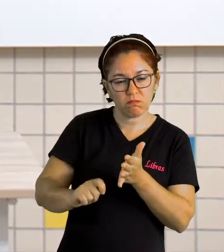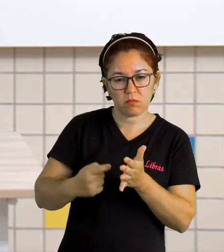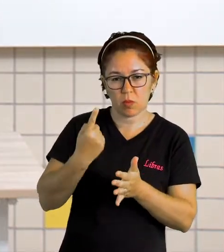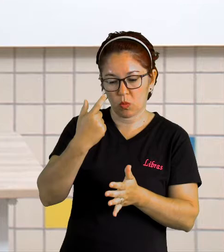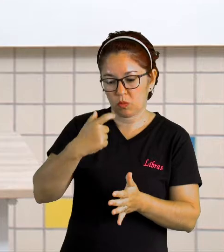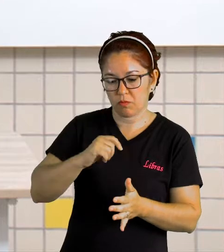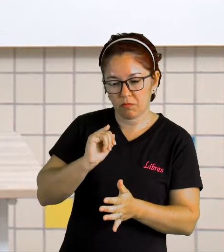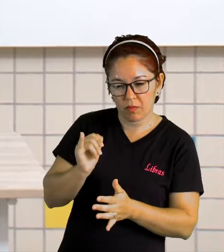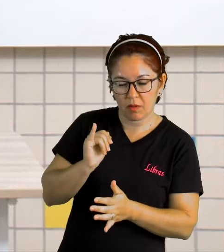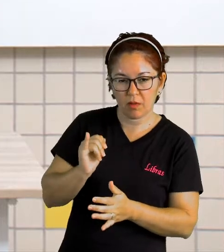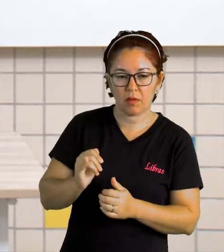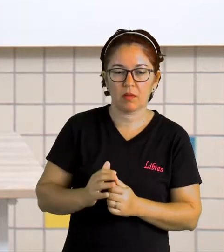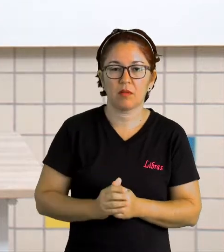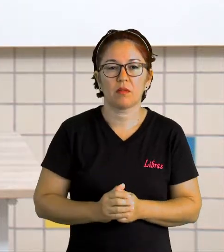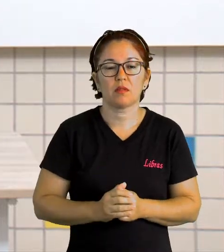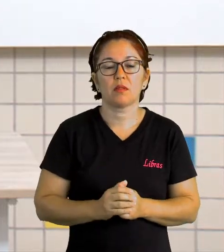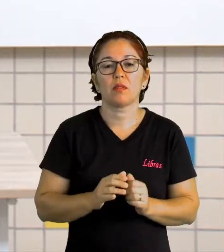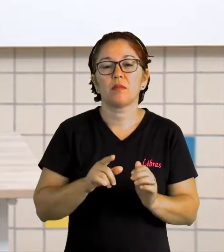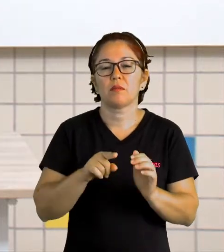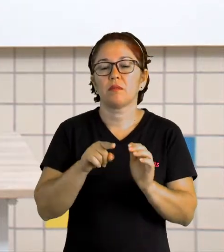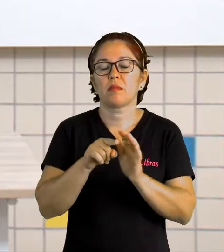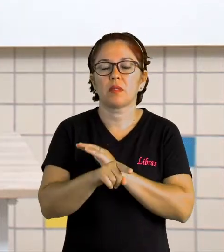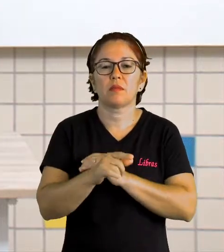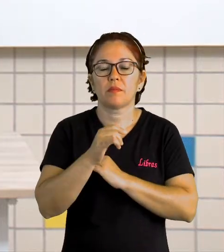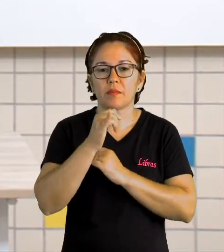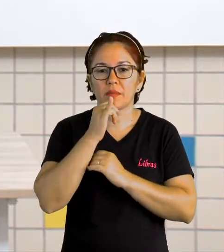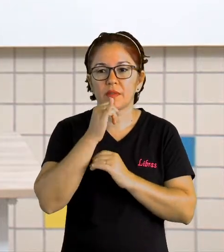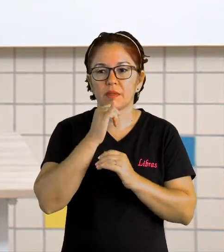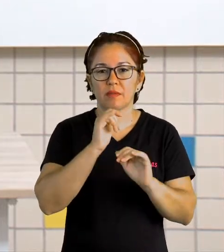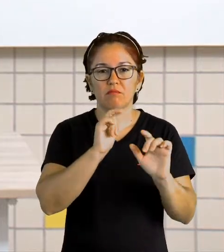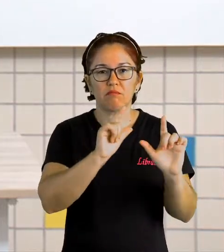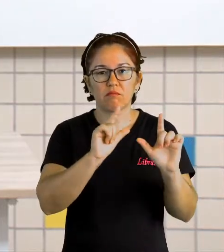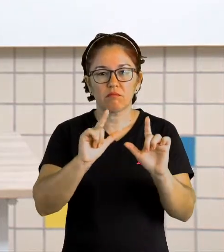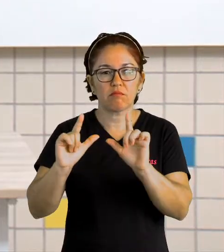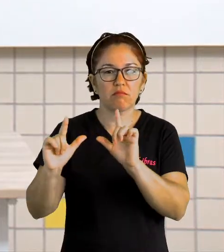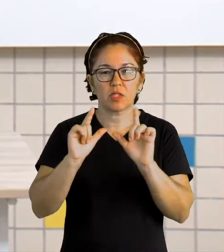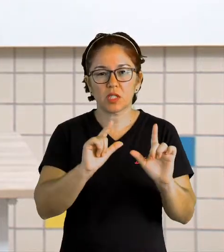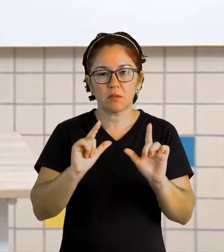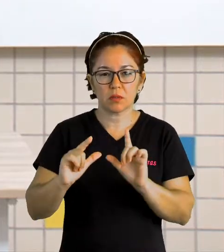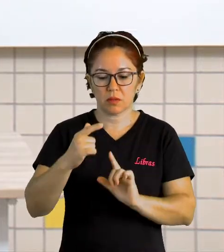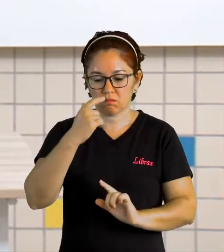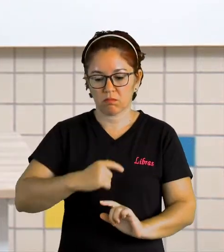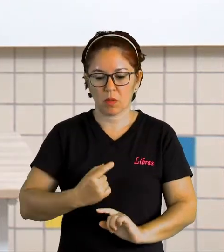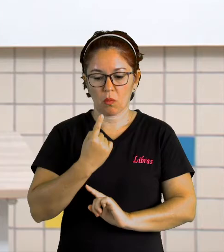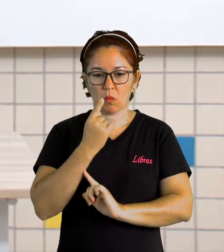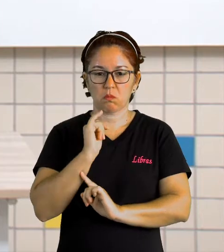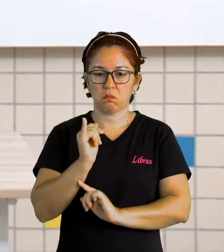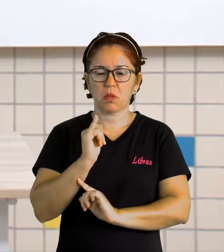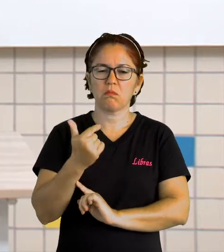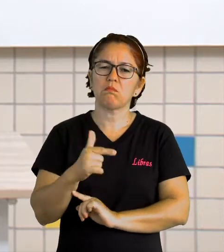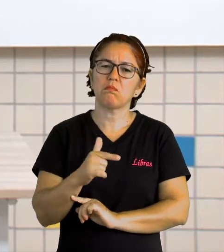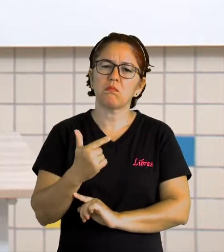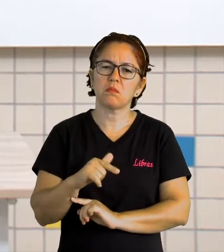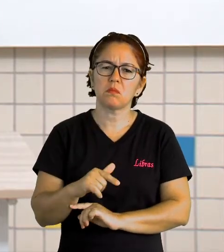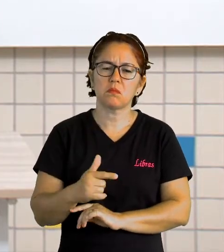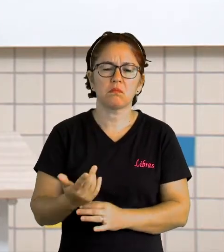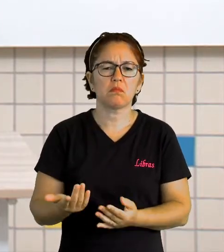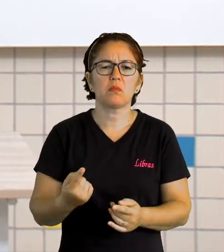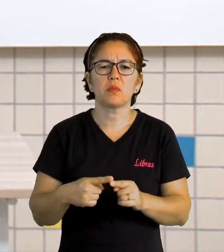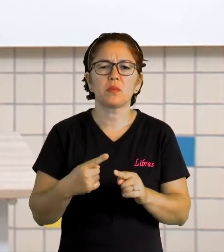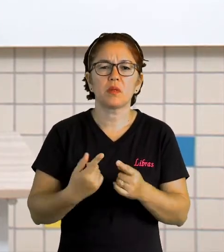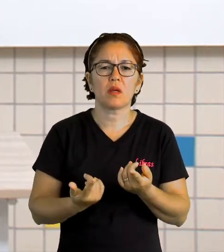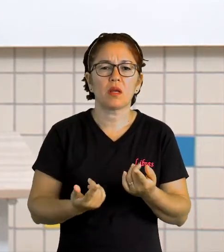seguinte: por que no gibi não tem narrador? Também não tem travessão. Alguém